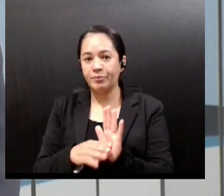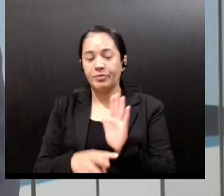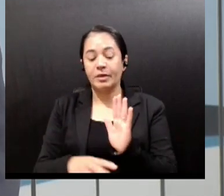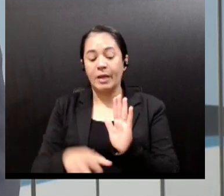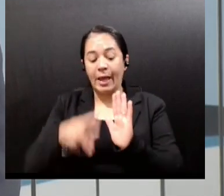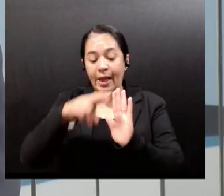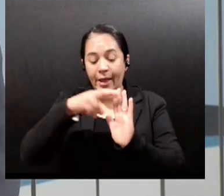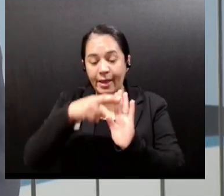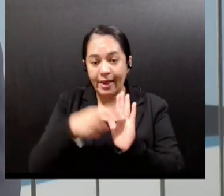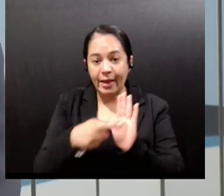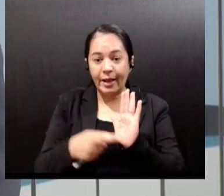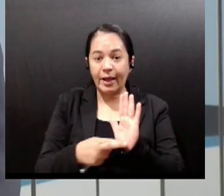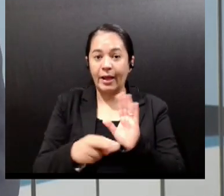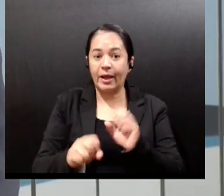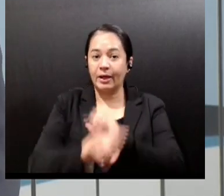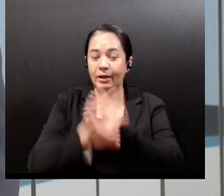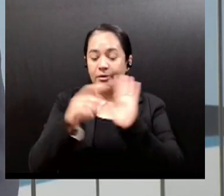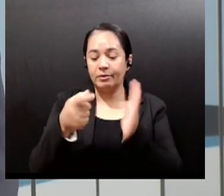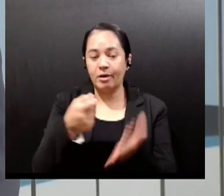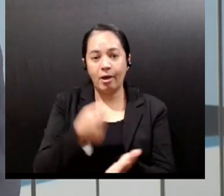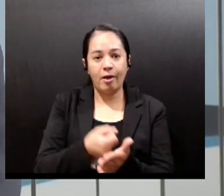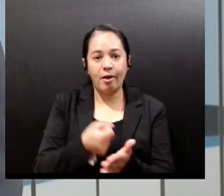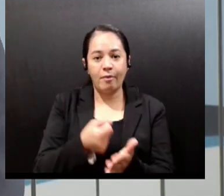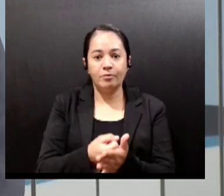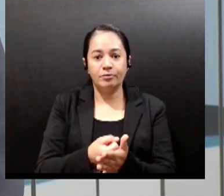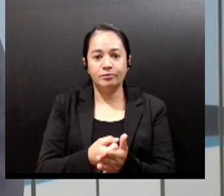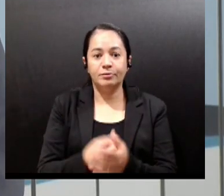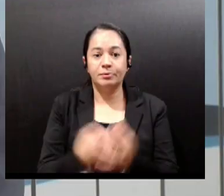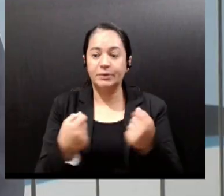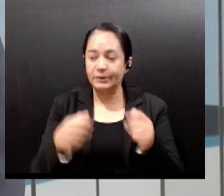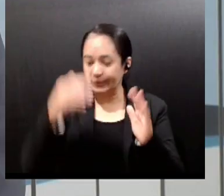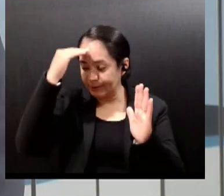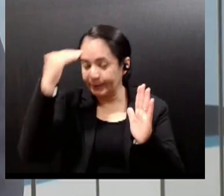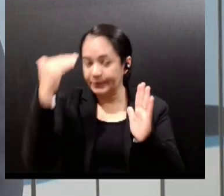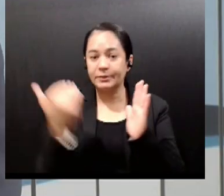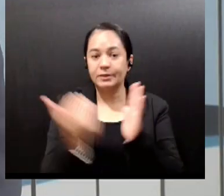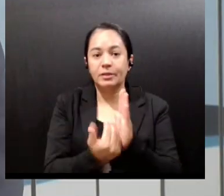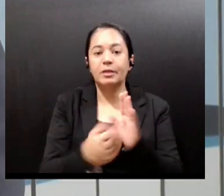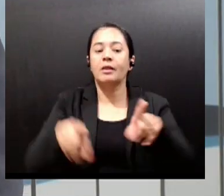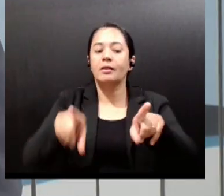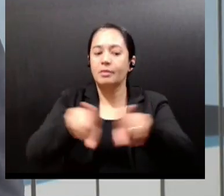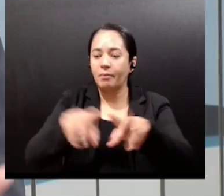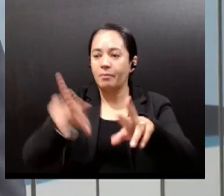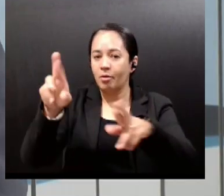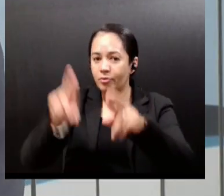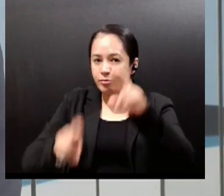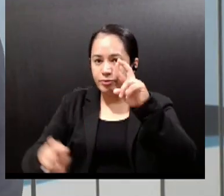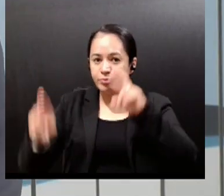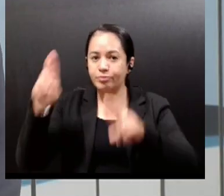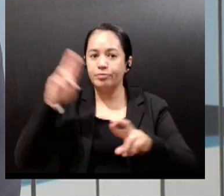regras obrigatoriamente vão ter que ser cumpridas e fiscalizadas pelo órgão de trânsito,